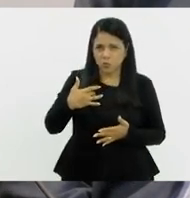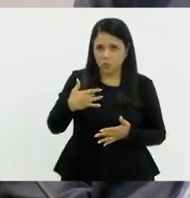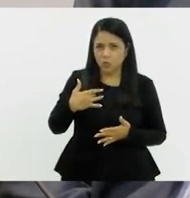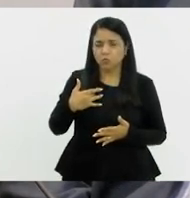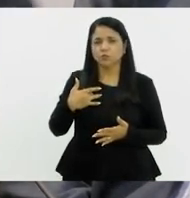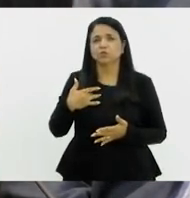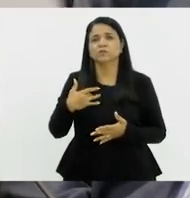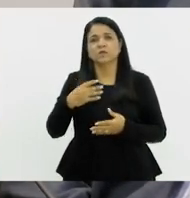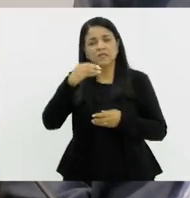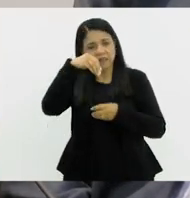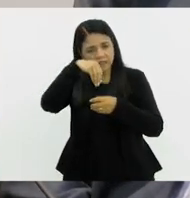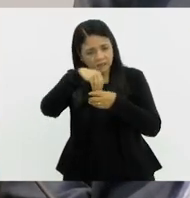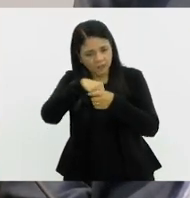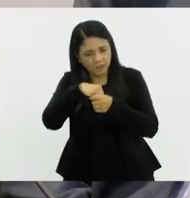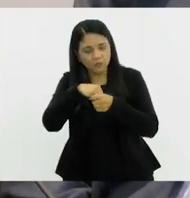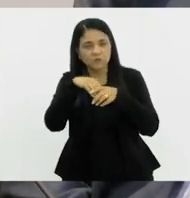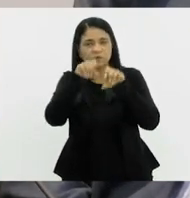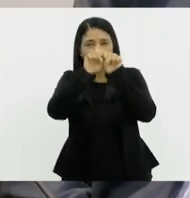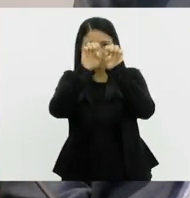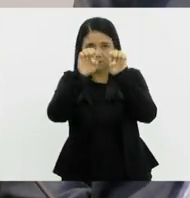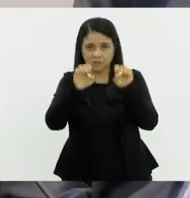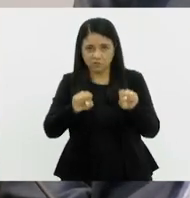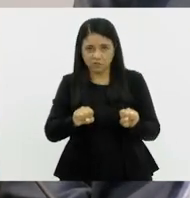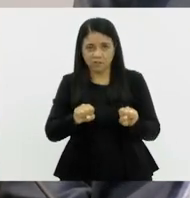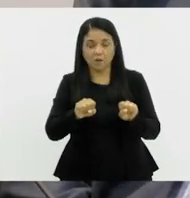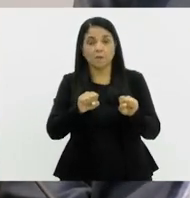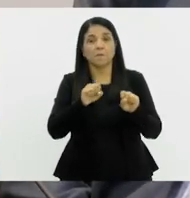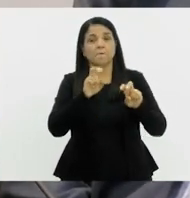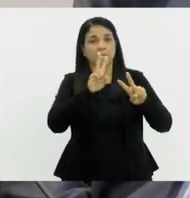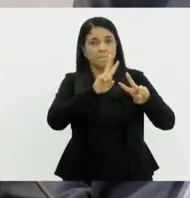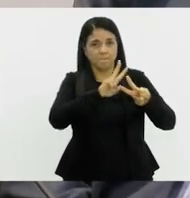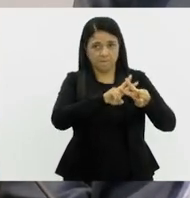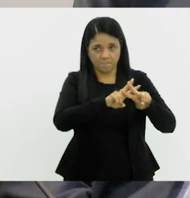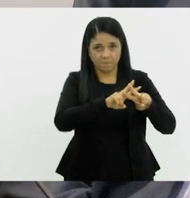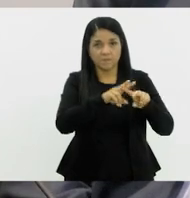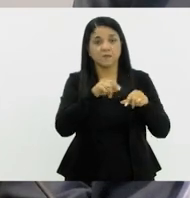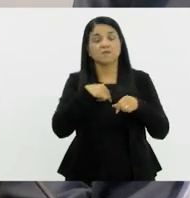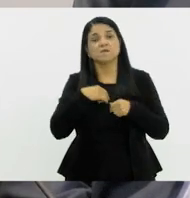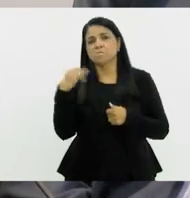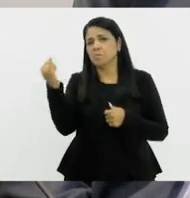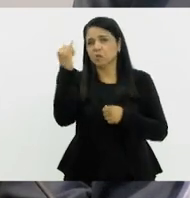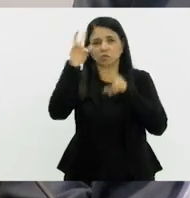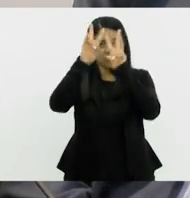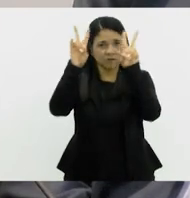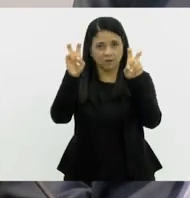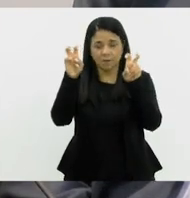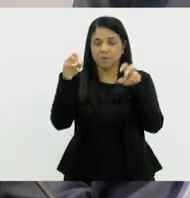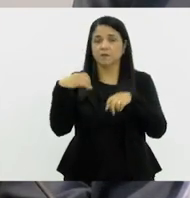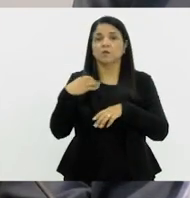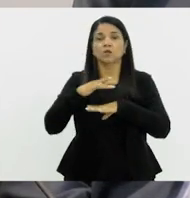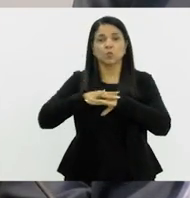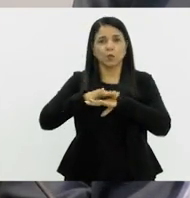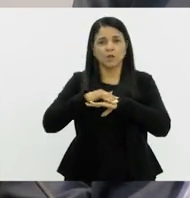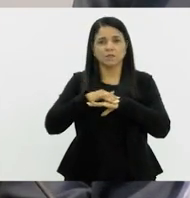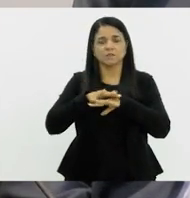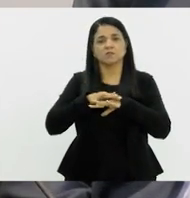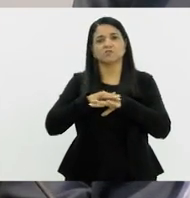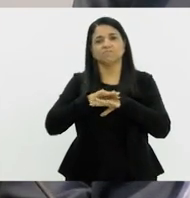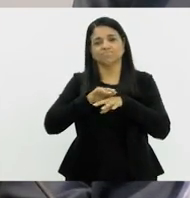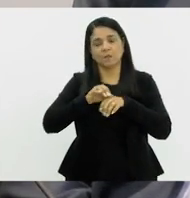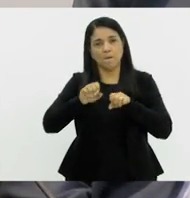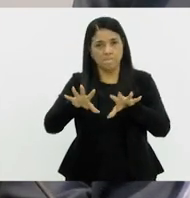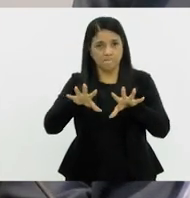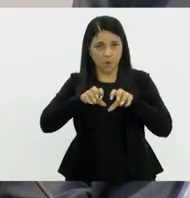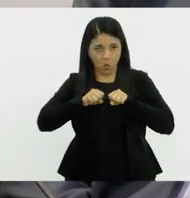pela saúde dentro do sistema prisional e com um tema tão importante como as doenças infecciosas, mas